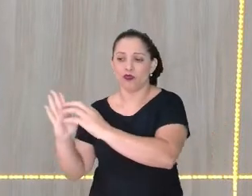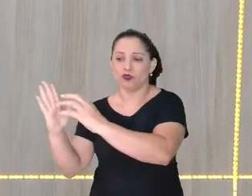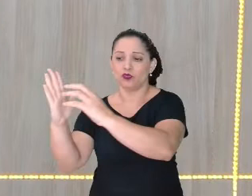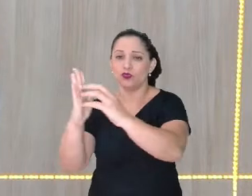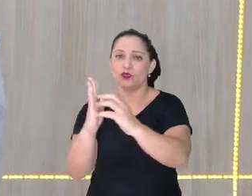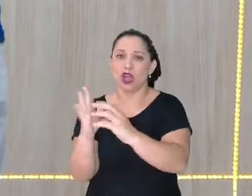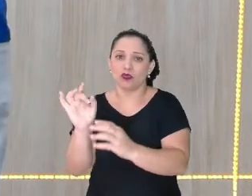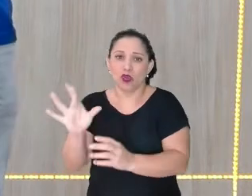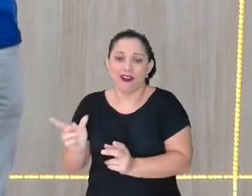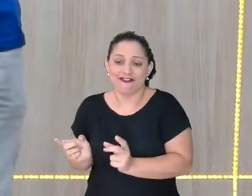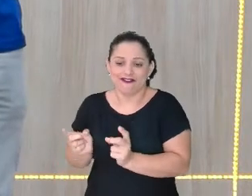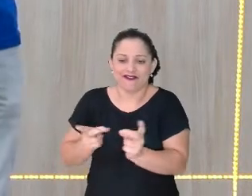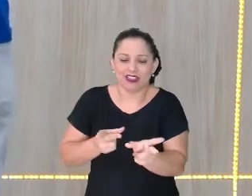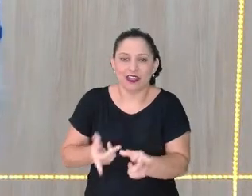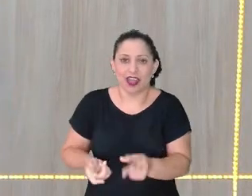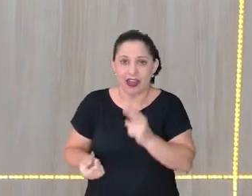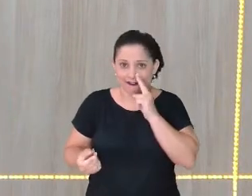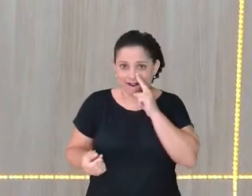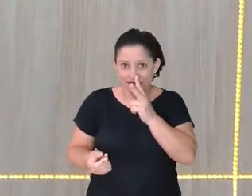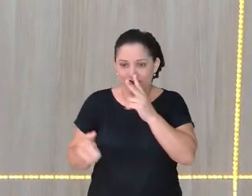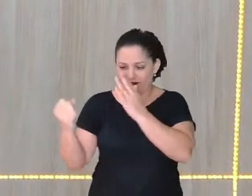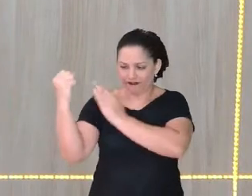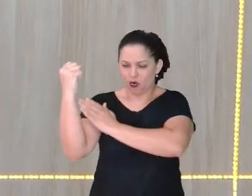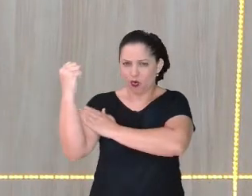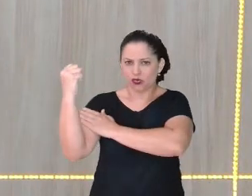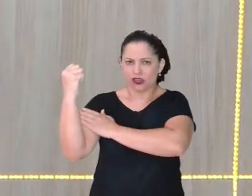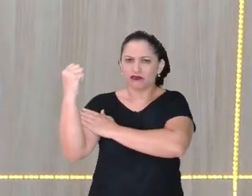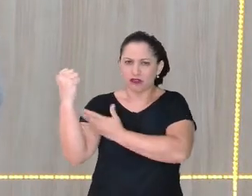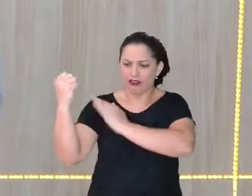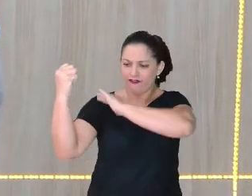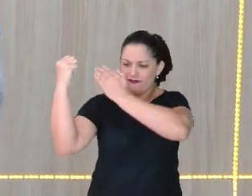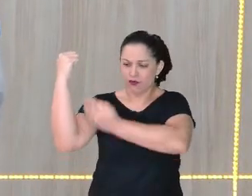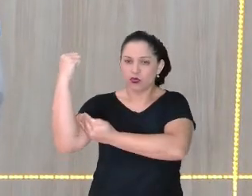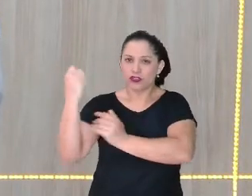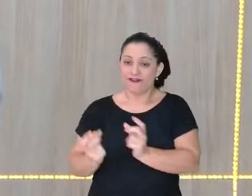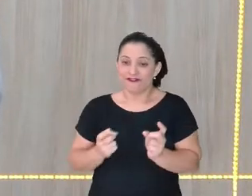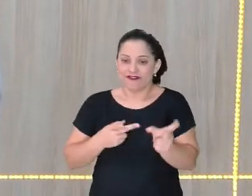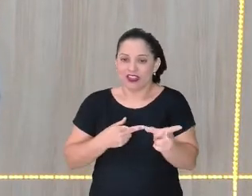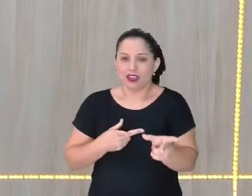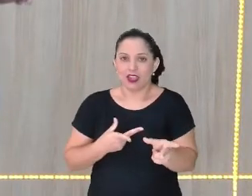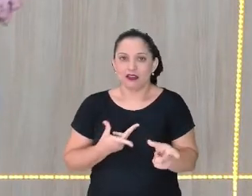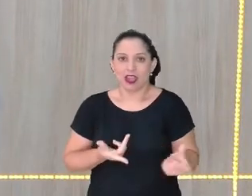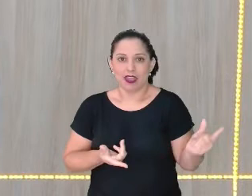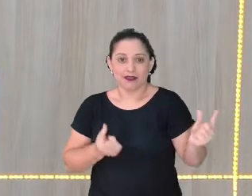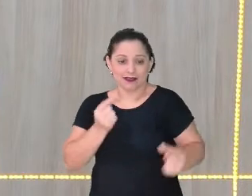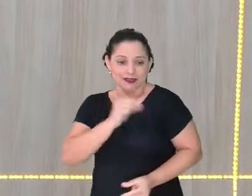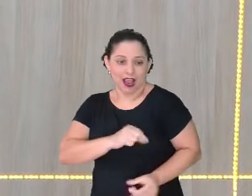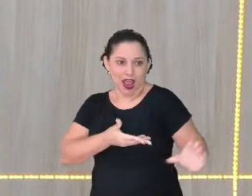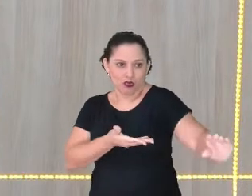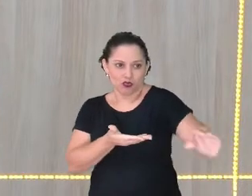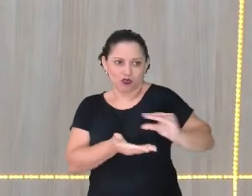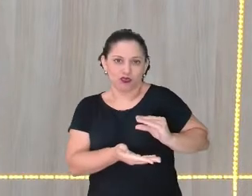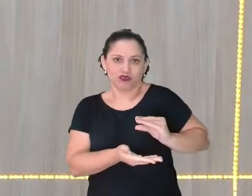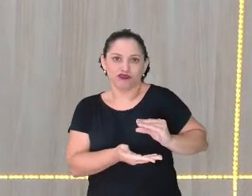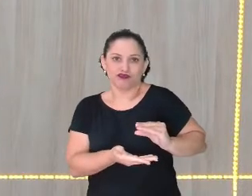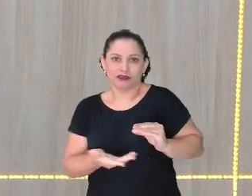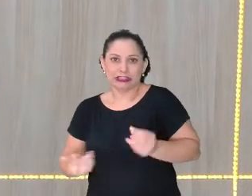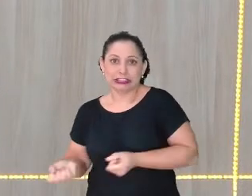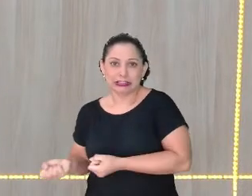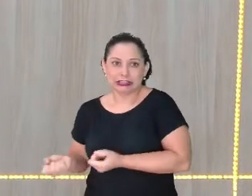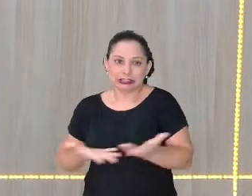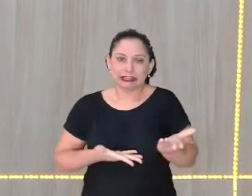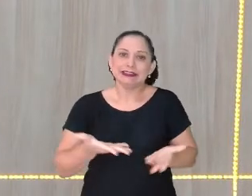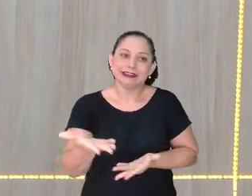acaba vendendo a sua força de trabalho em troca de um salário. Por isso, sistema